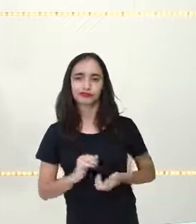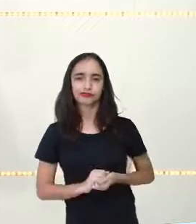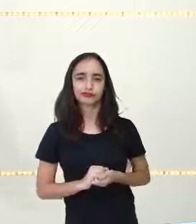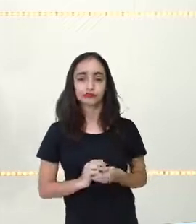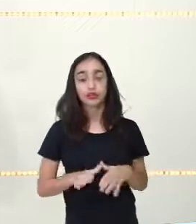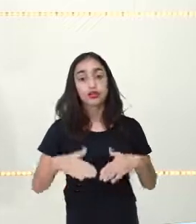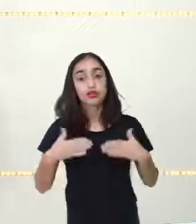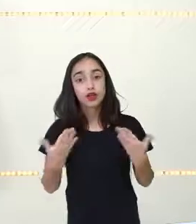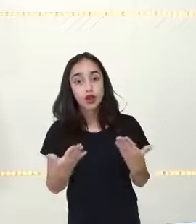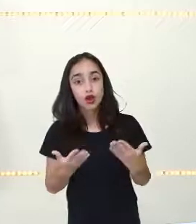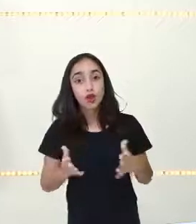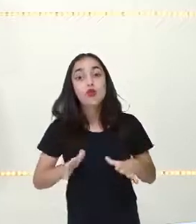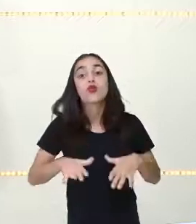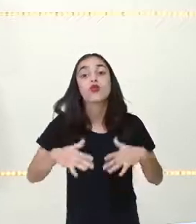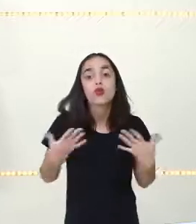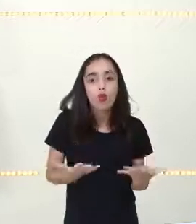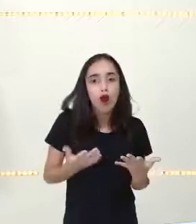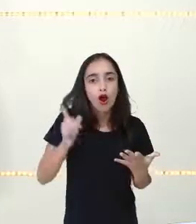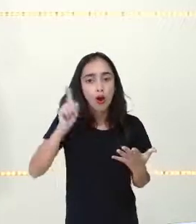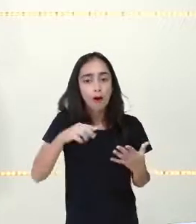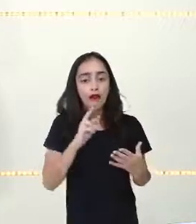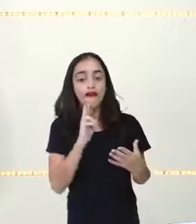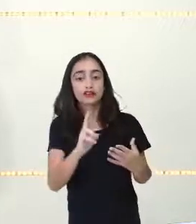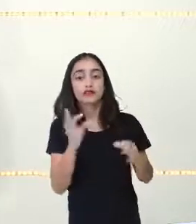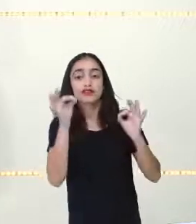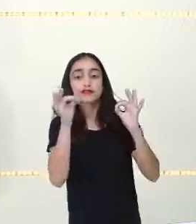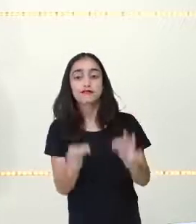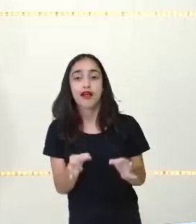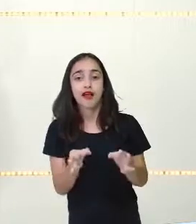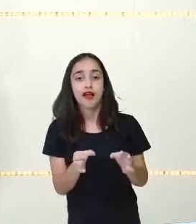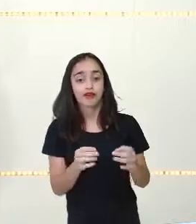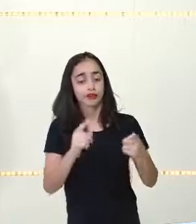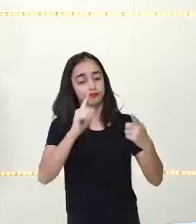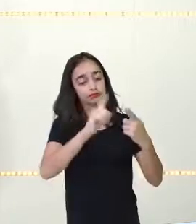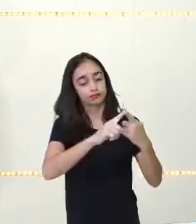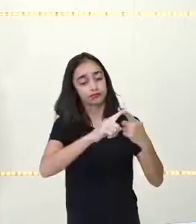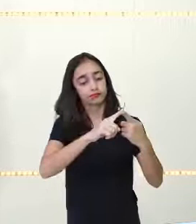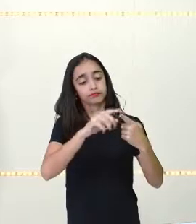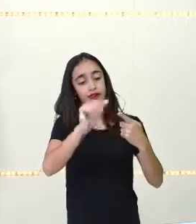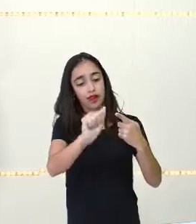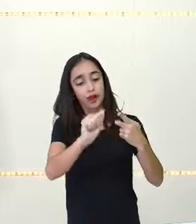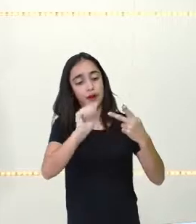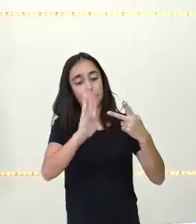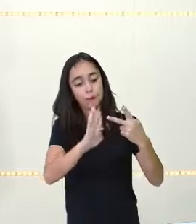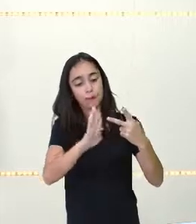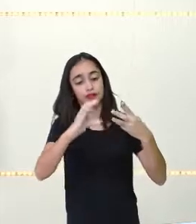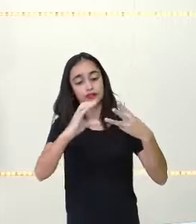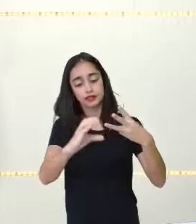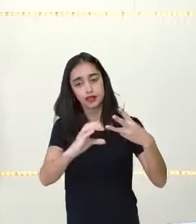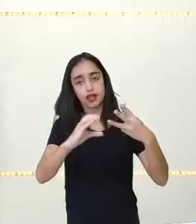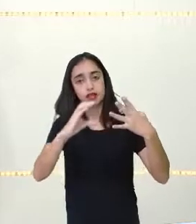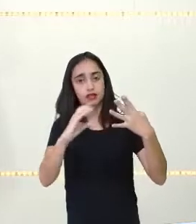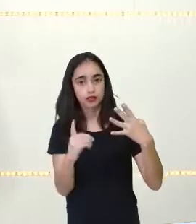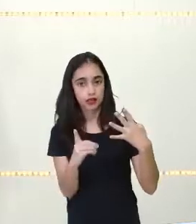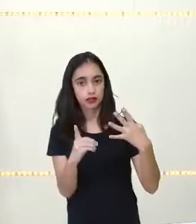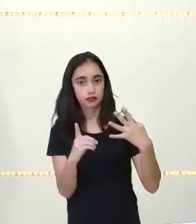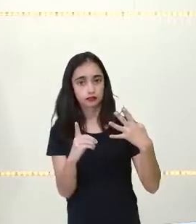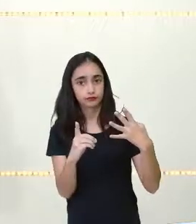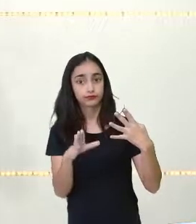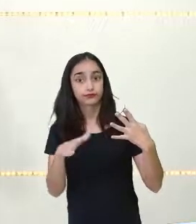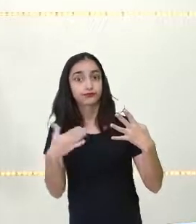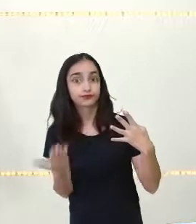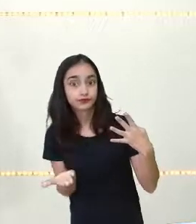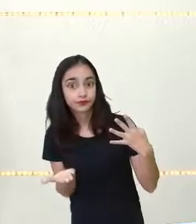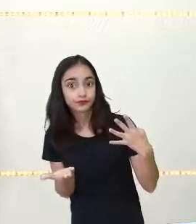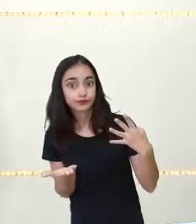B C ou D qual dessas frases indica uma opinião quem respondeu letra